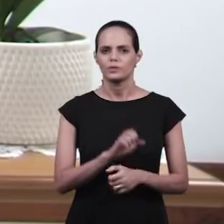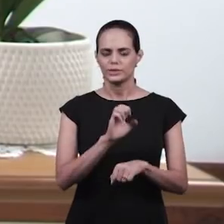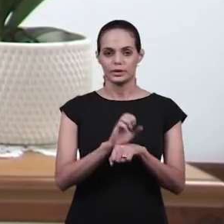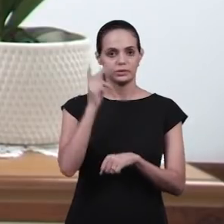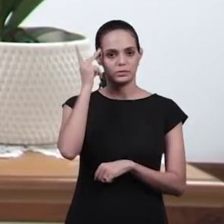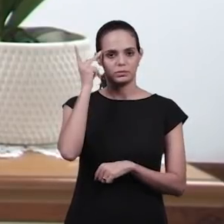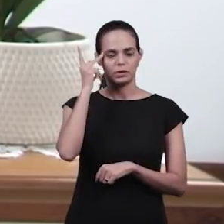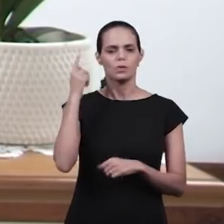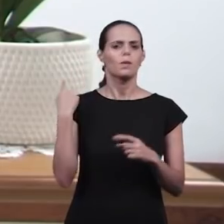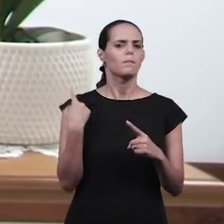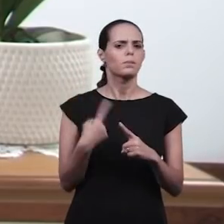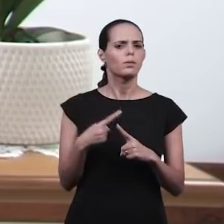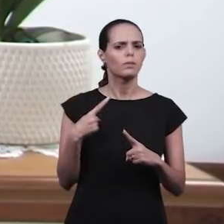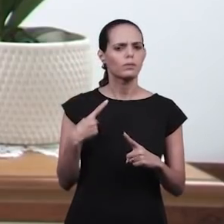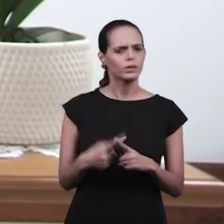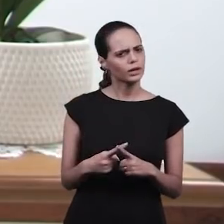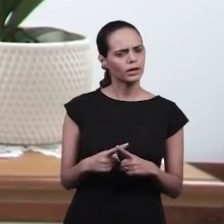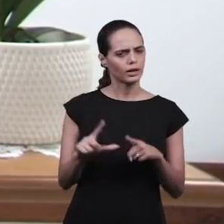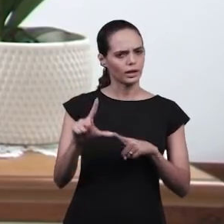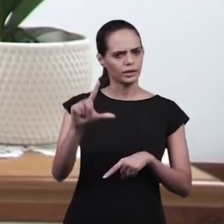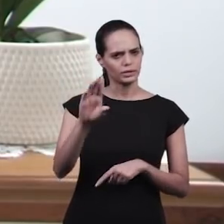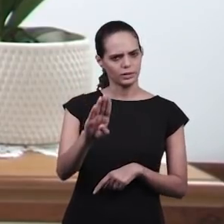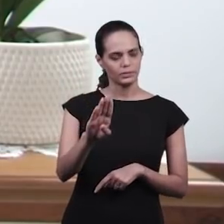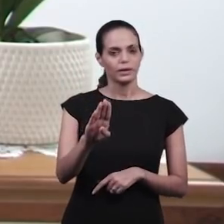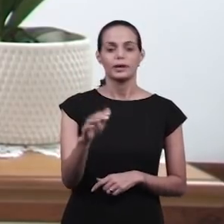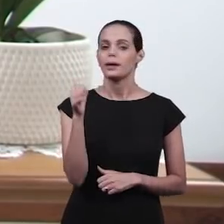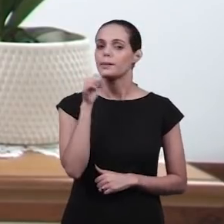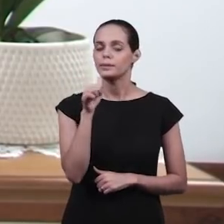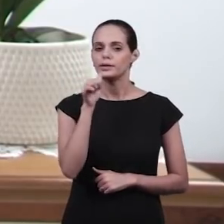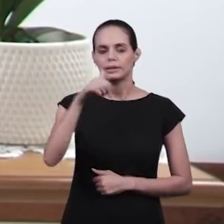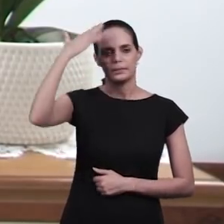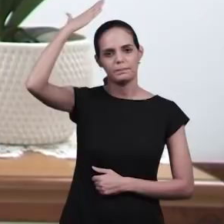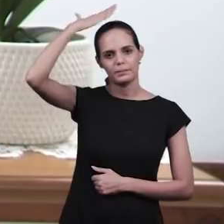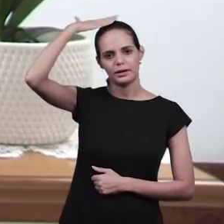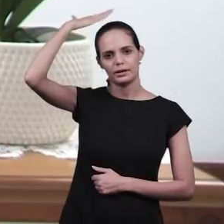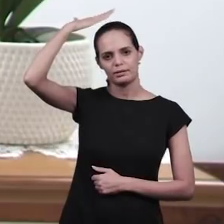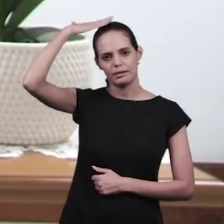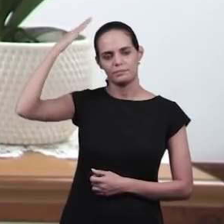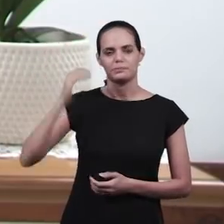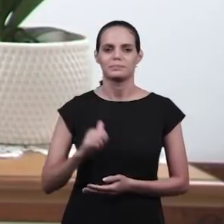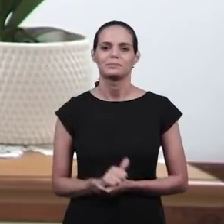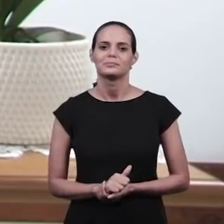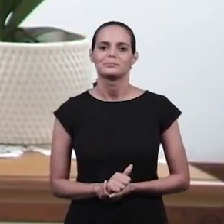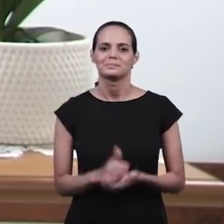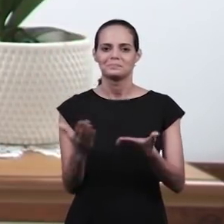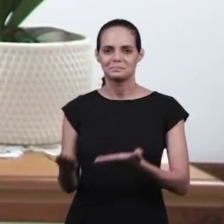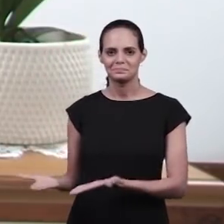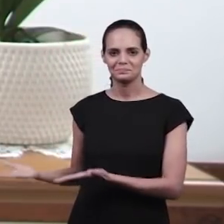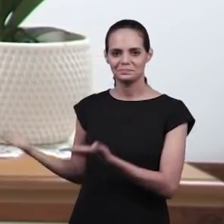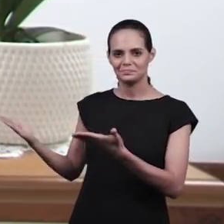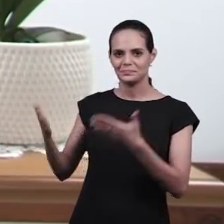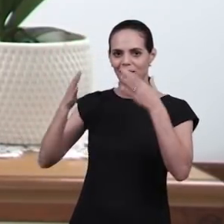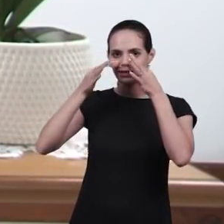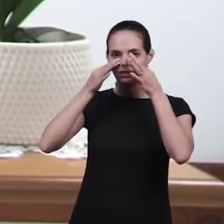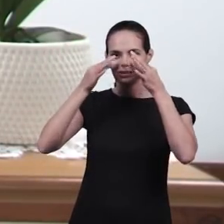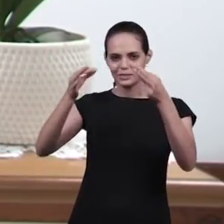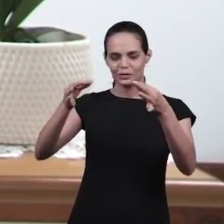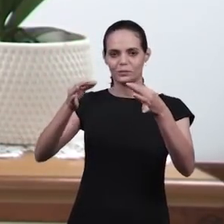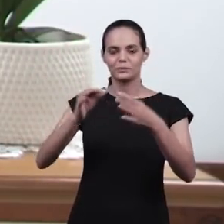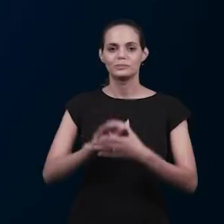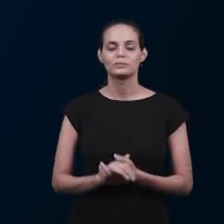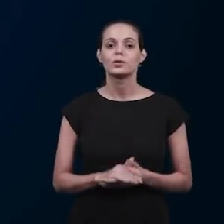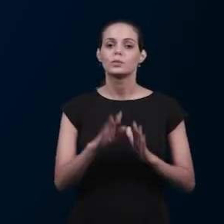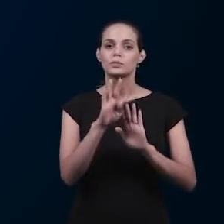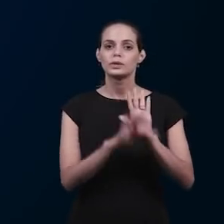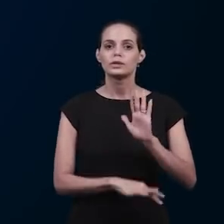A. E por quê? Vai responder Ana Bordignon, de Ampere, Paraná, uma criança. Vamos ouvi-los então com